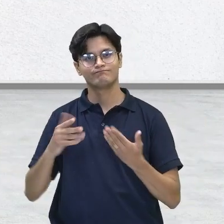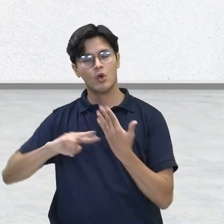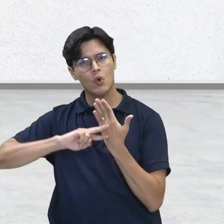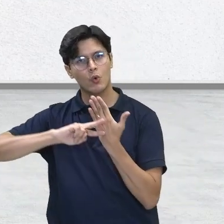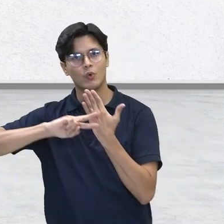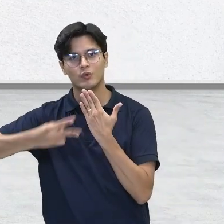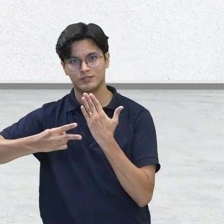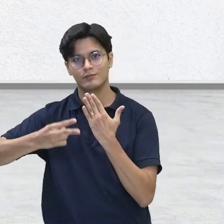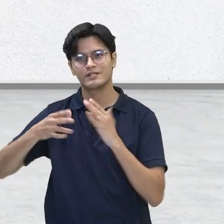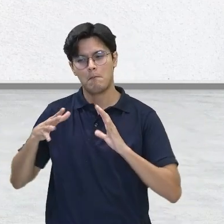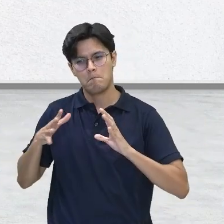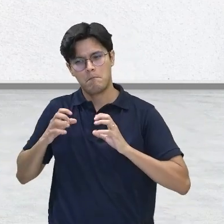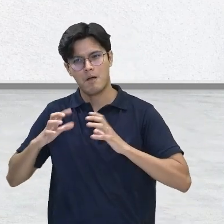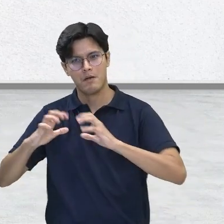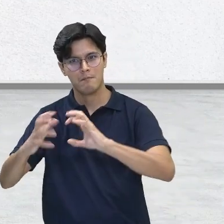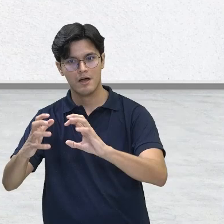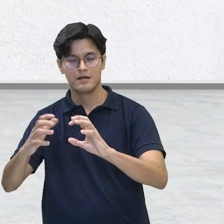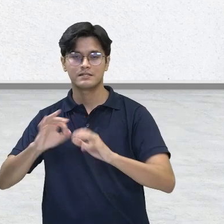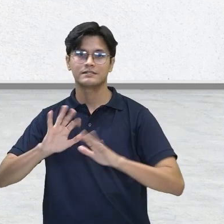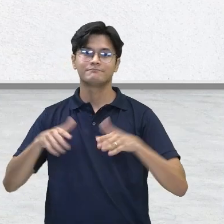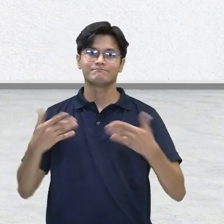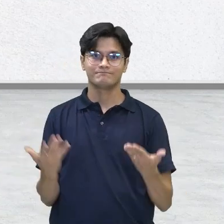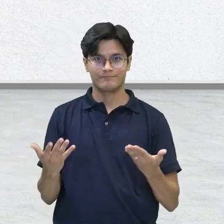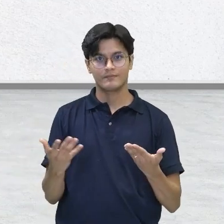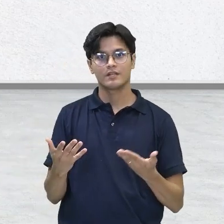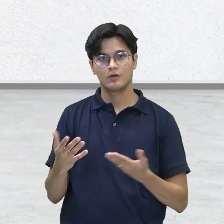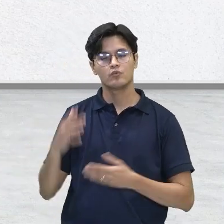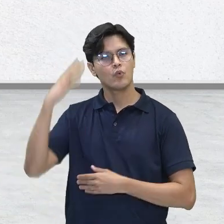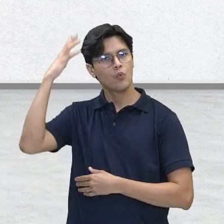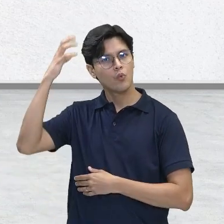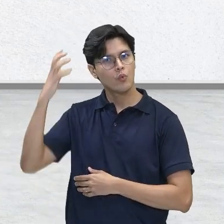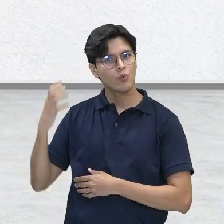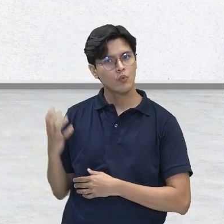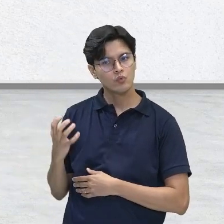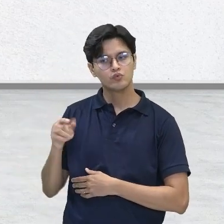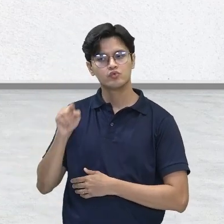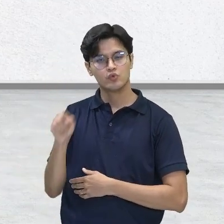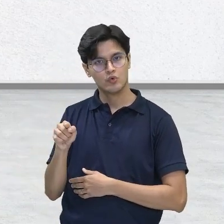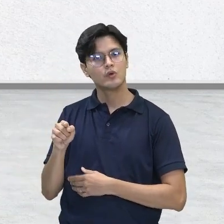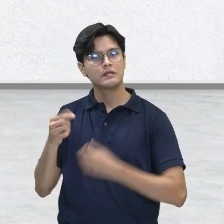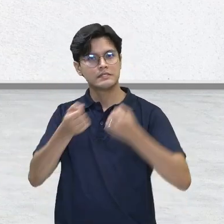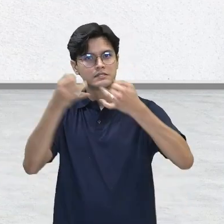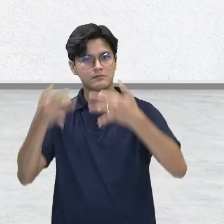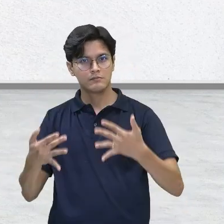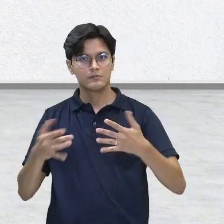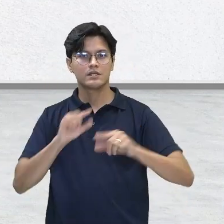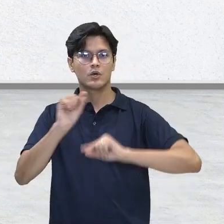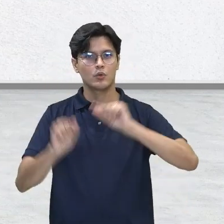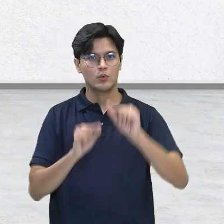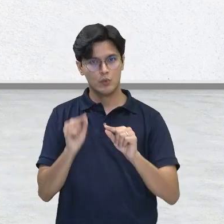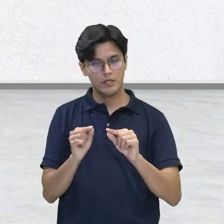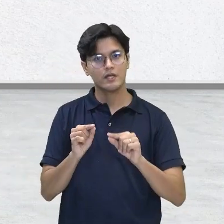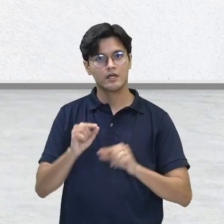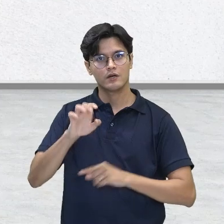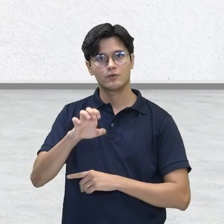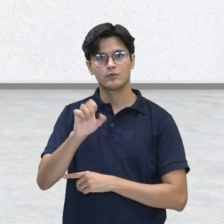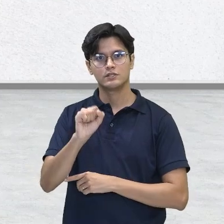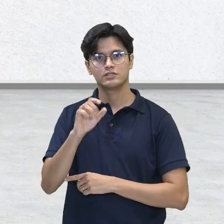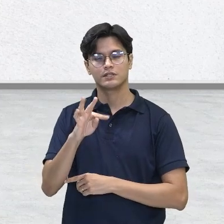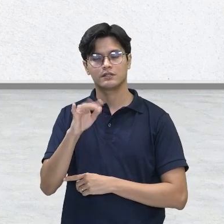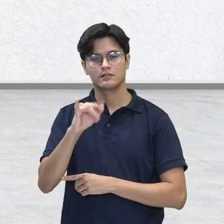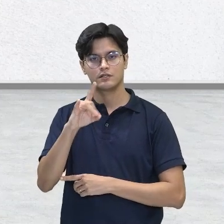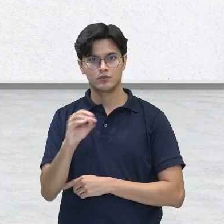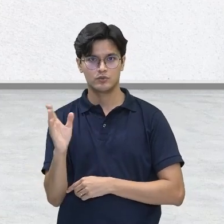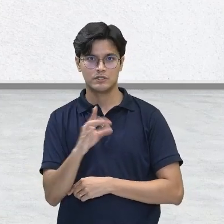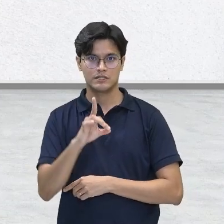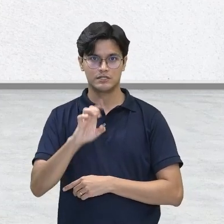Rousseau diz o seguinte, o estado de natureza é visto como um período de harmonia e inocência, onde